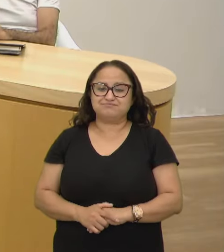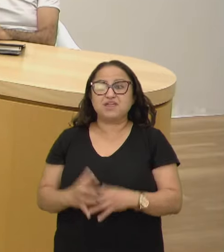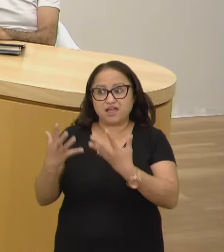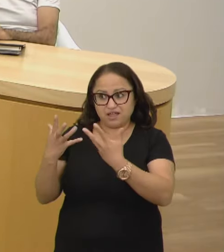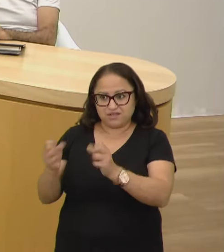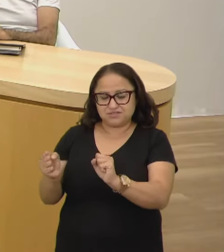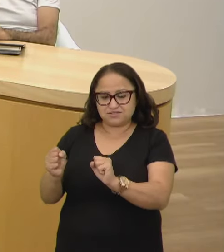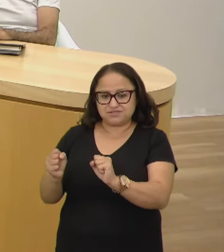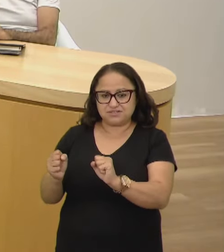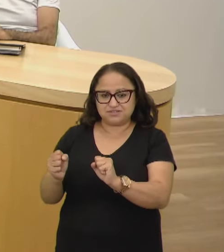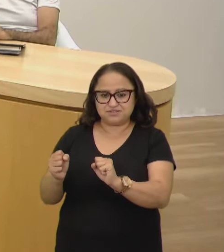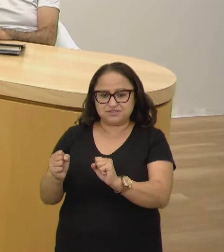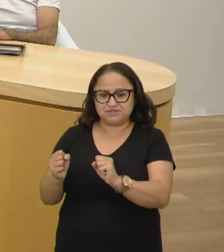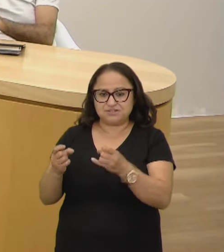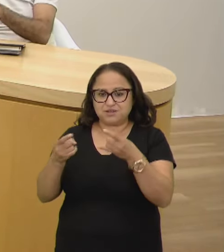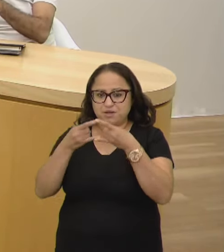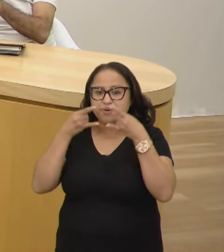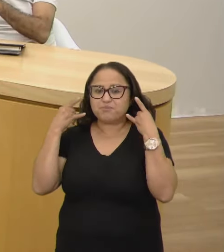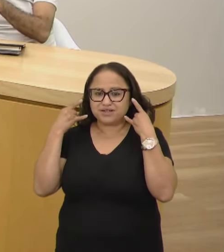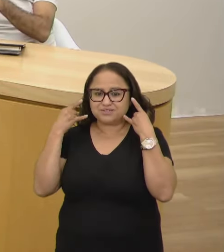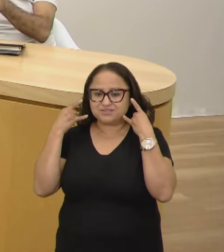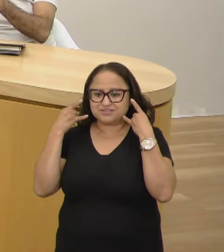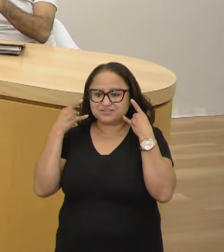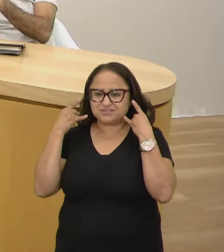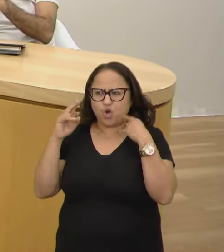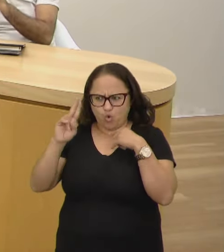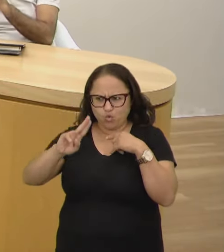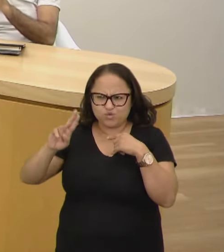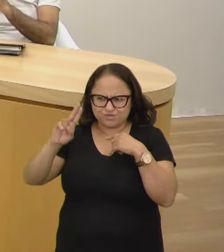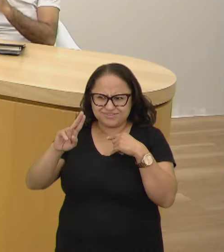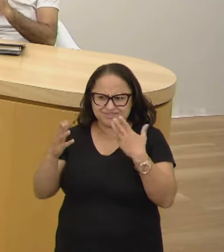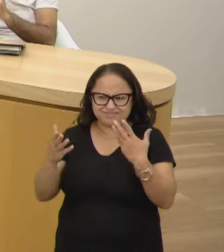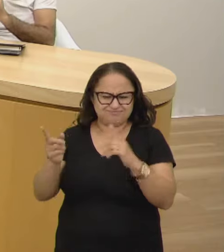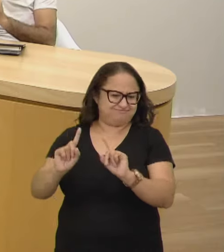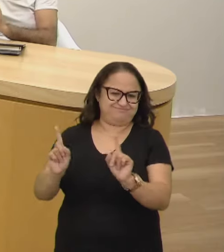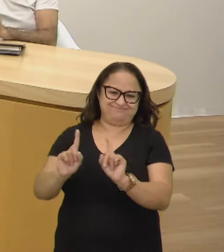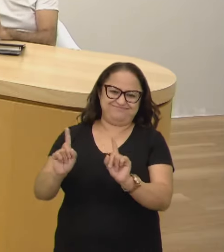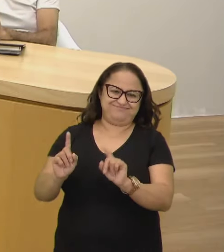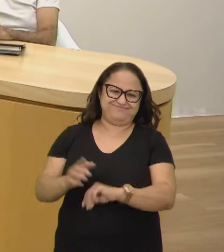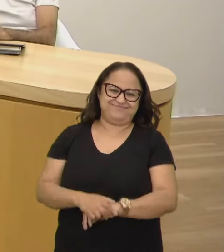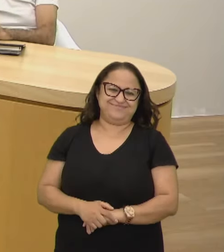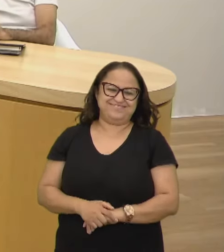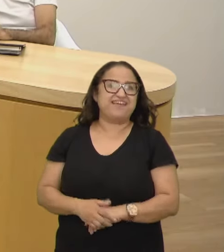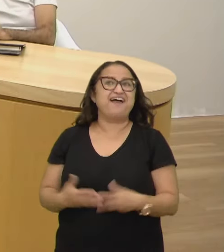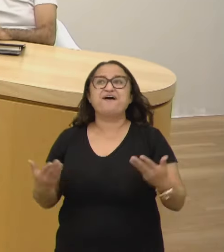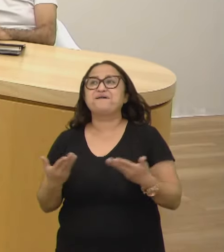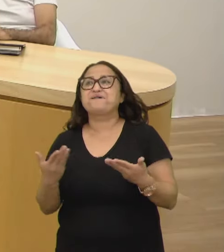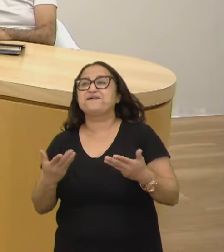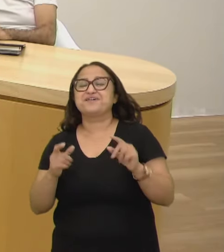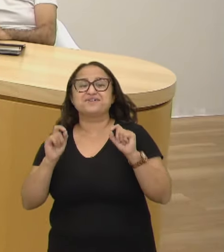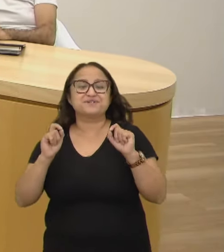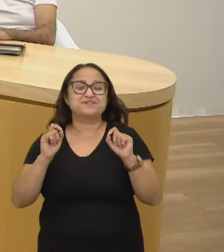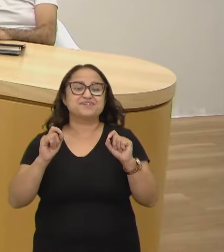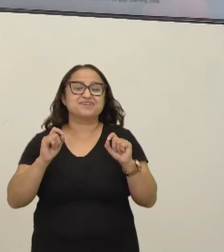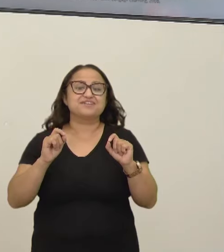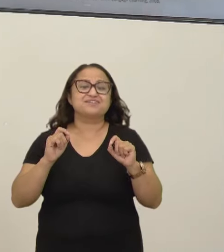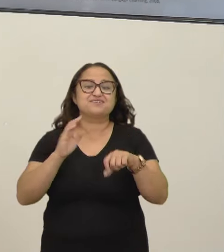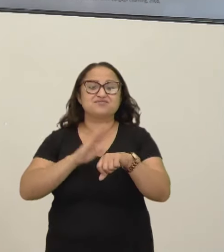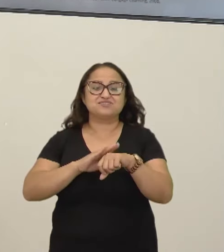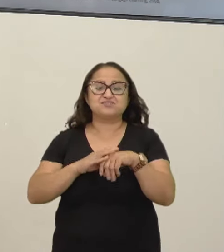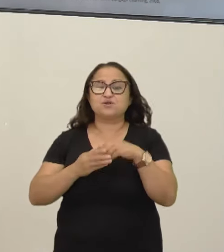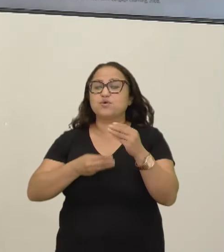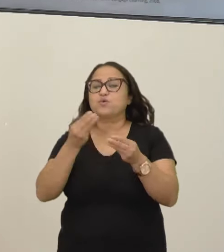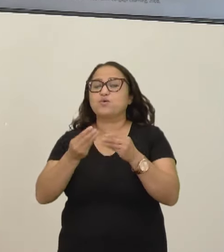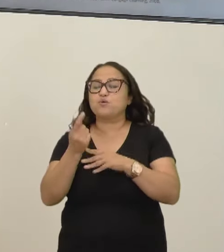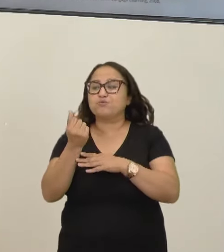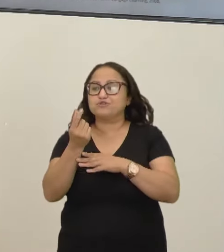aceita uma máscara? Máscara? Usada? Não, e agora? Entenderam? Olha como o